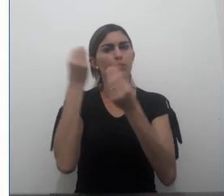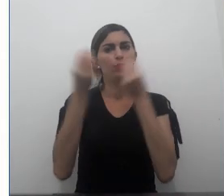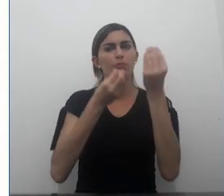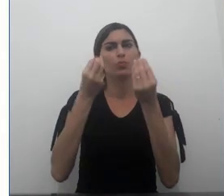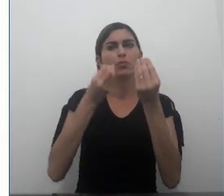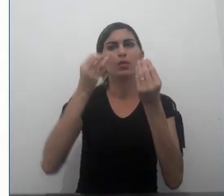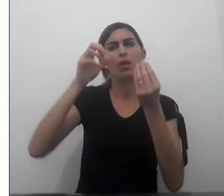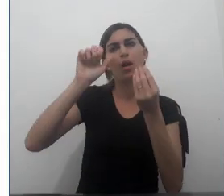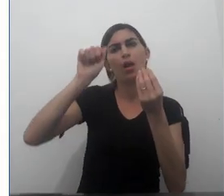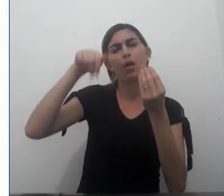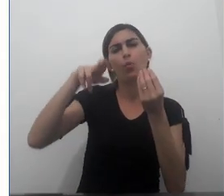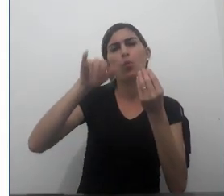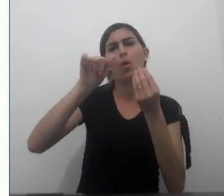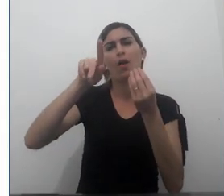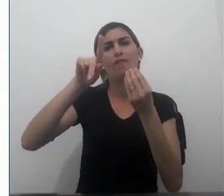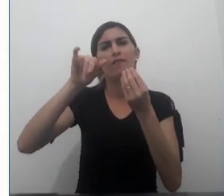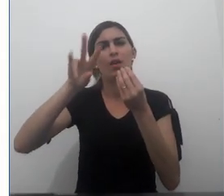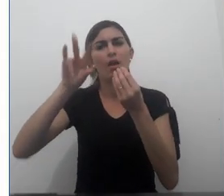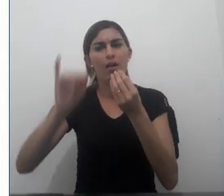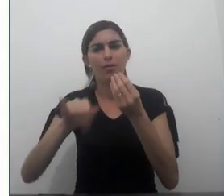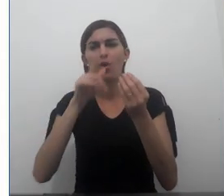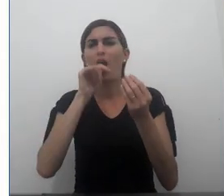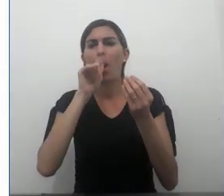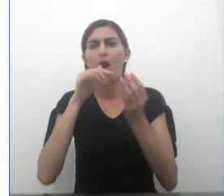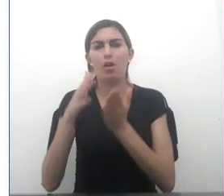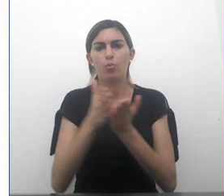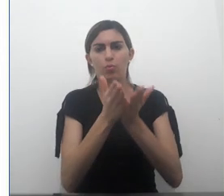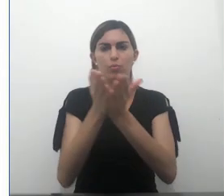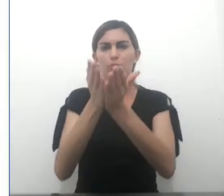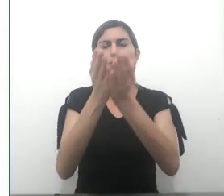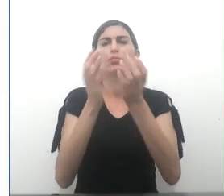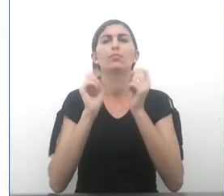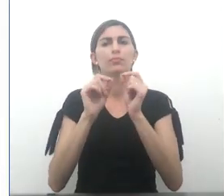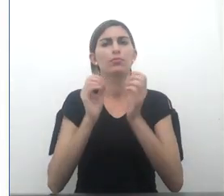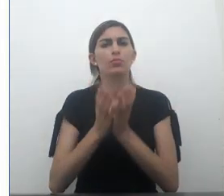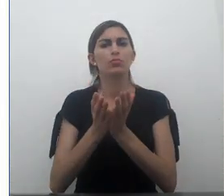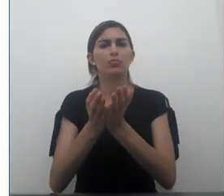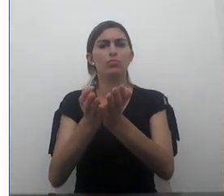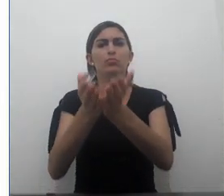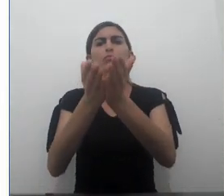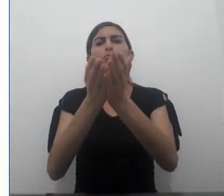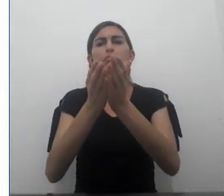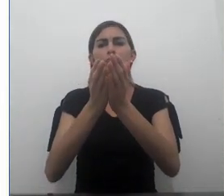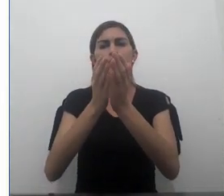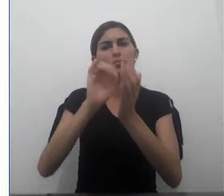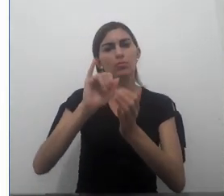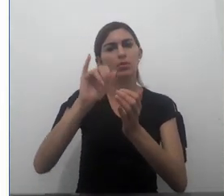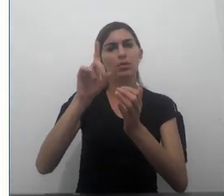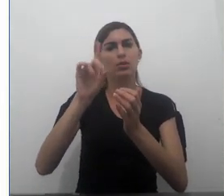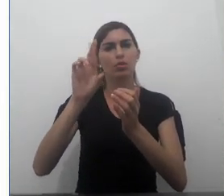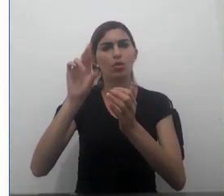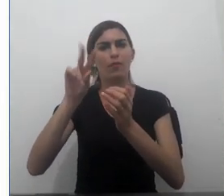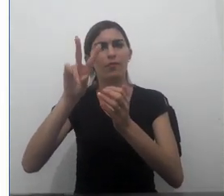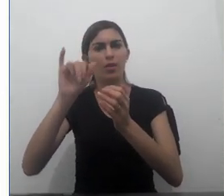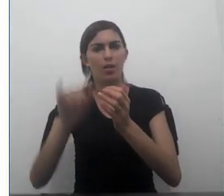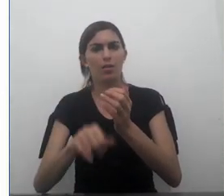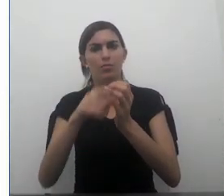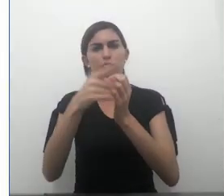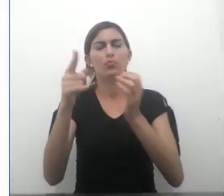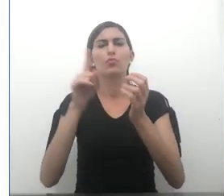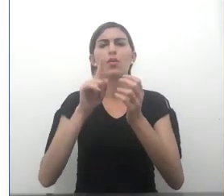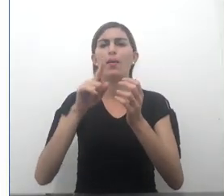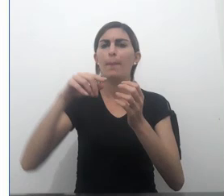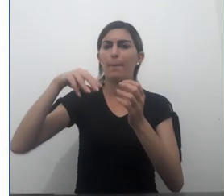aí a falar sobre o transporte aquaviário, tá? O transporte aquaviário ou transporte hidroviário divide-se